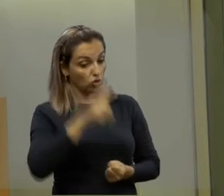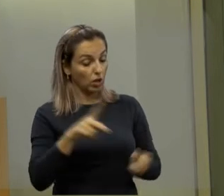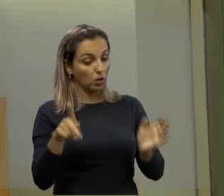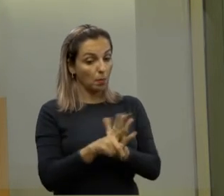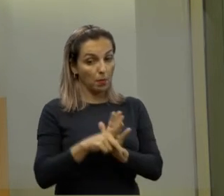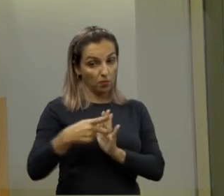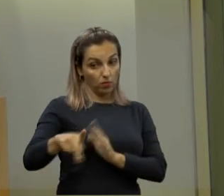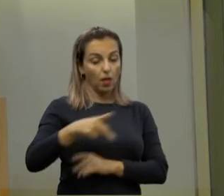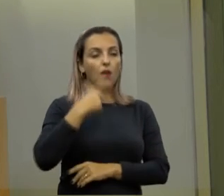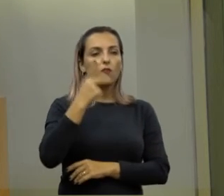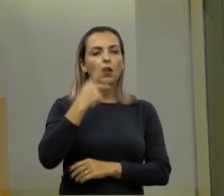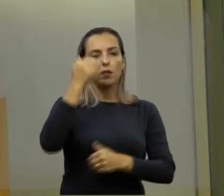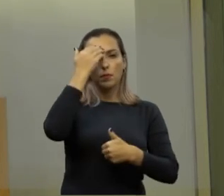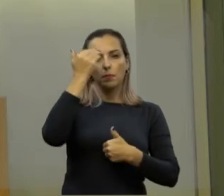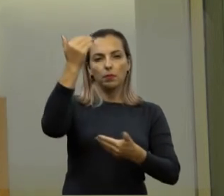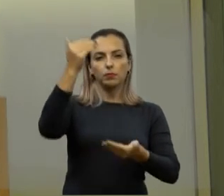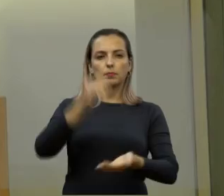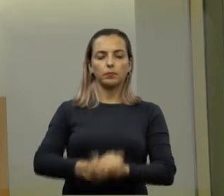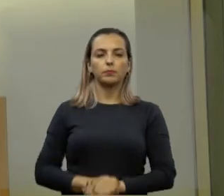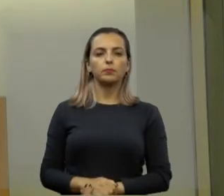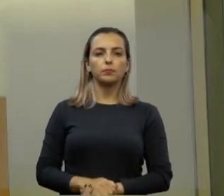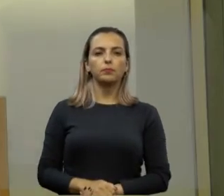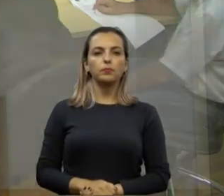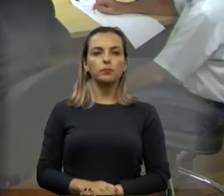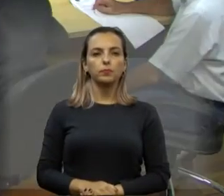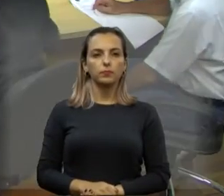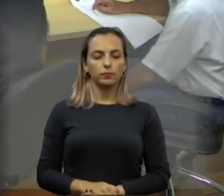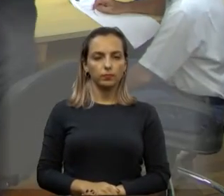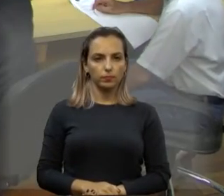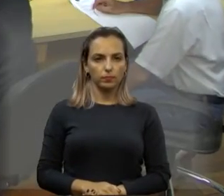direito que você possa dizer muito obrigado a